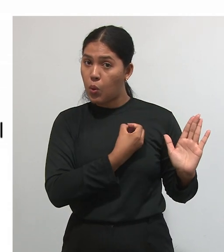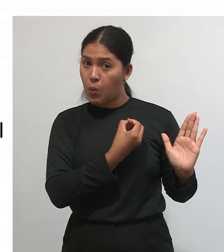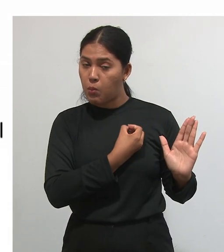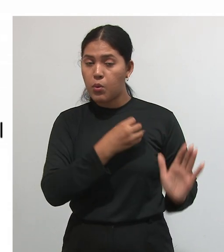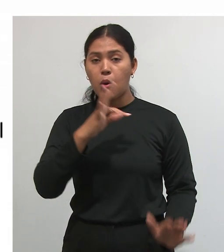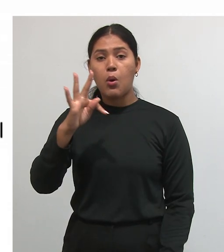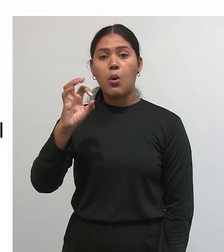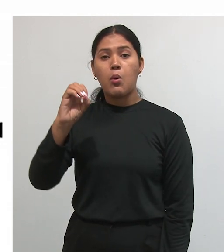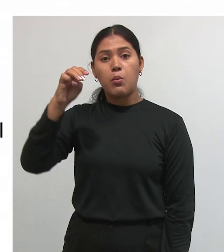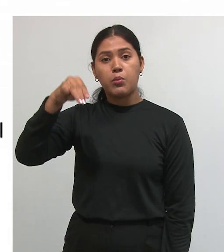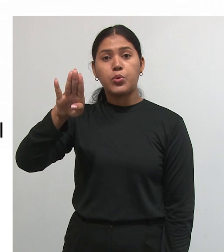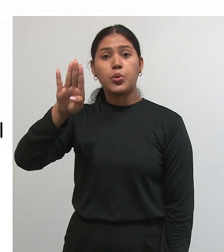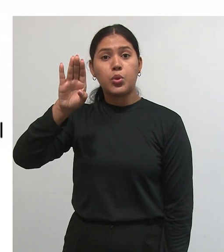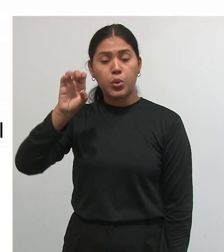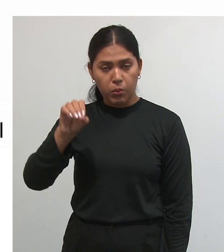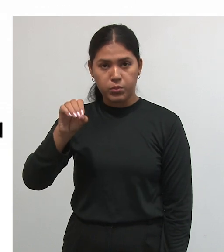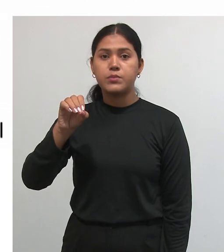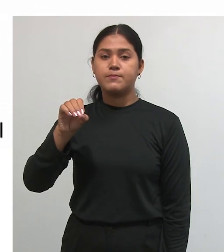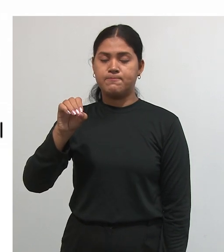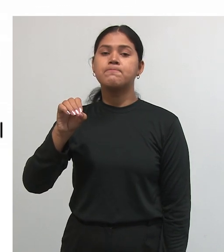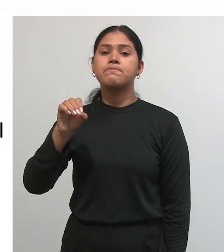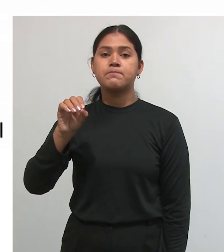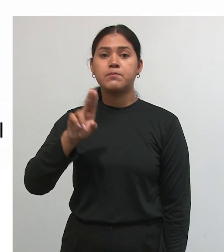respectivos responsáveis por meio de termo de